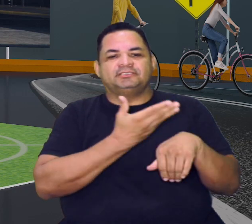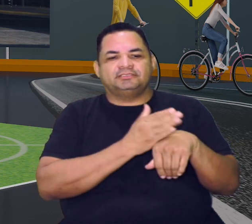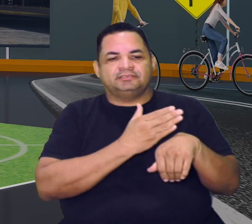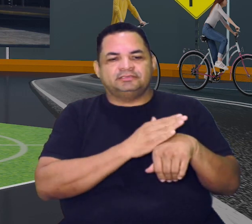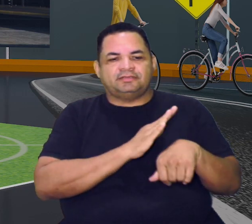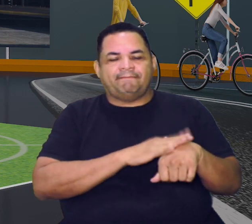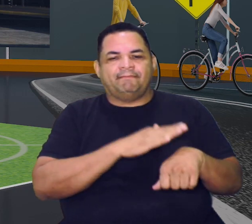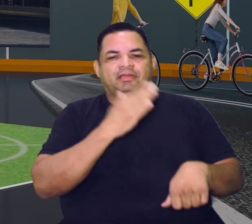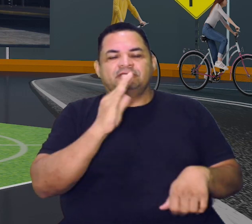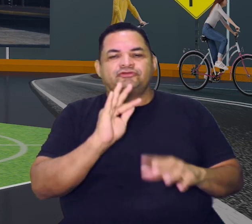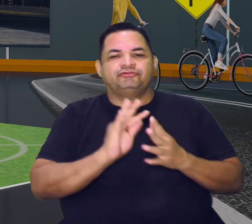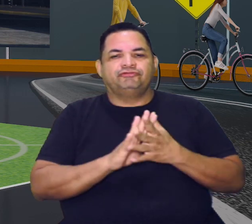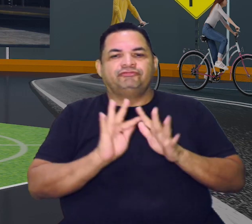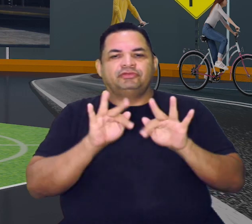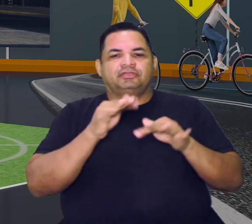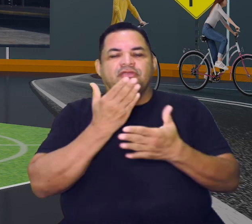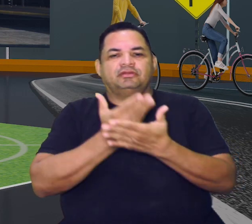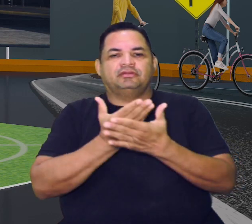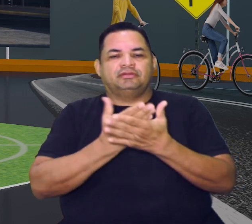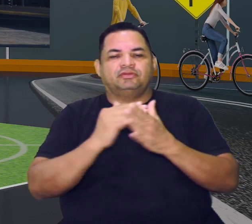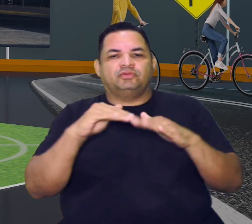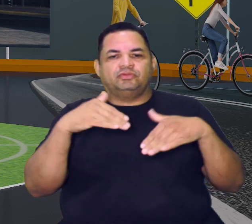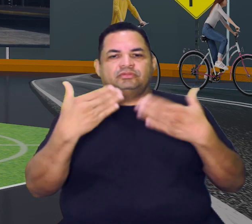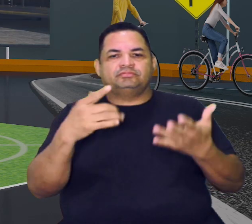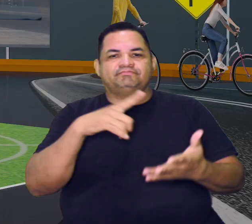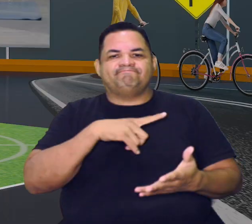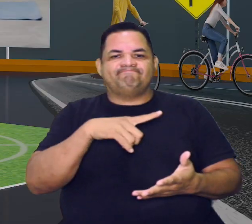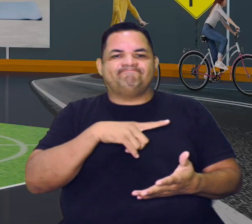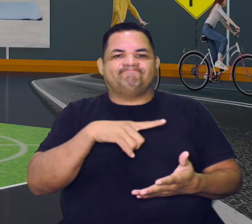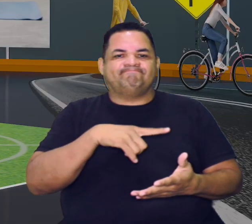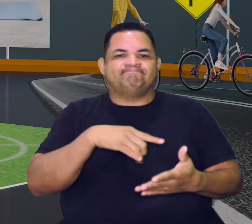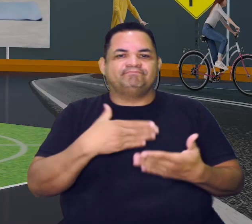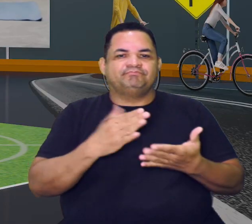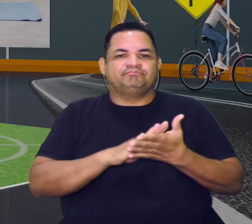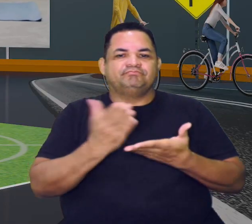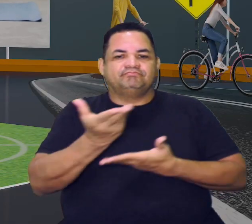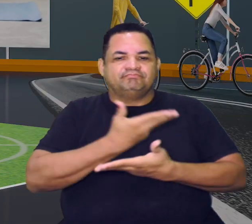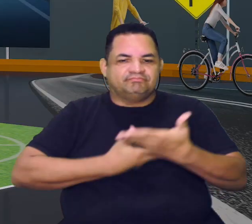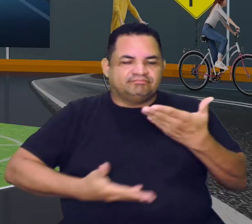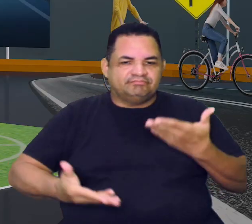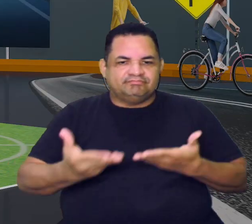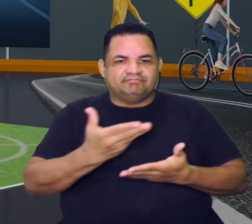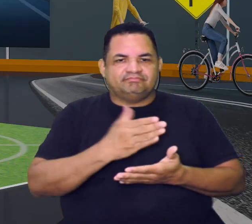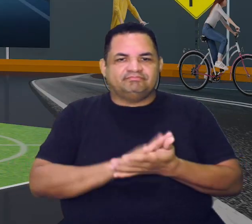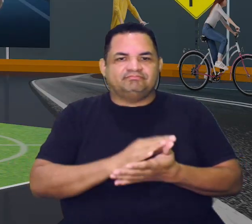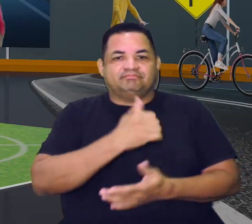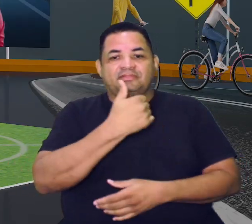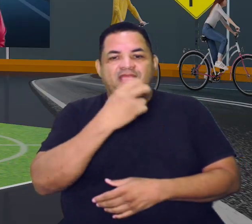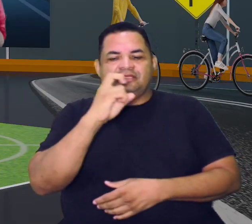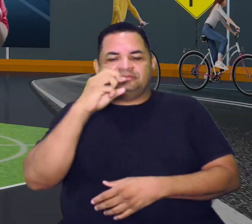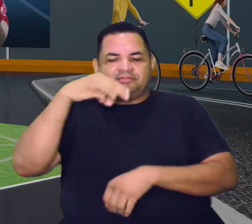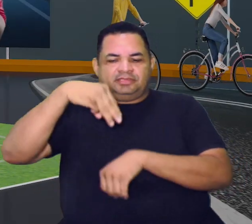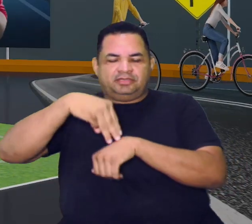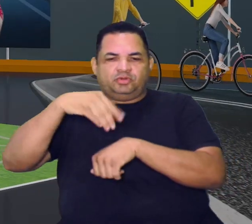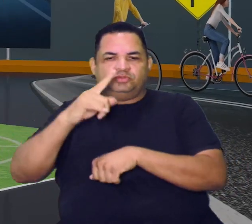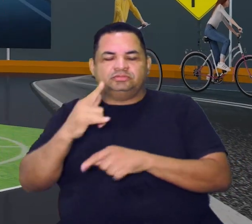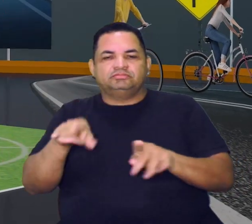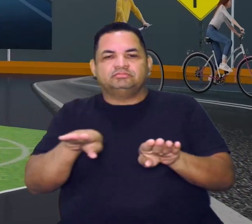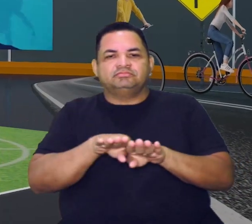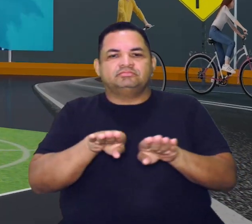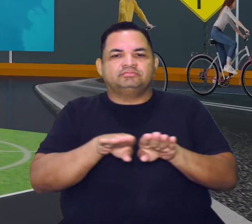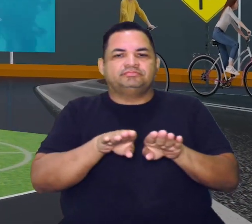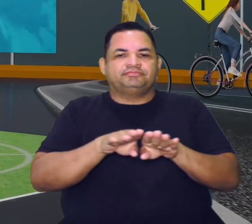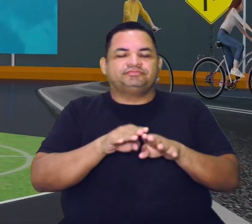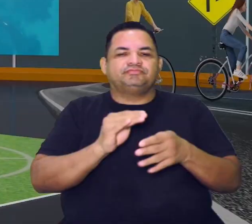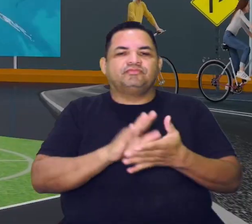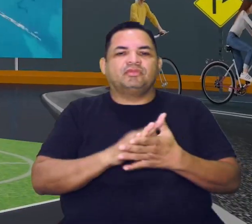minutinhos no final da aula, quando tivermos aí o nosso momento interativo, que são aqueles 15 minutos, e também